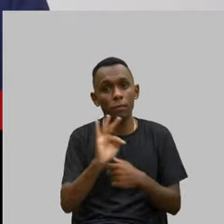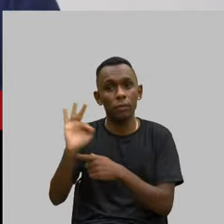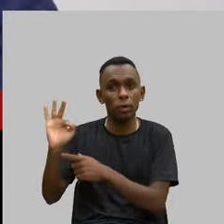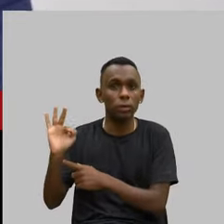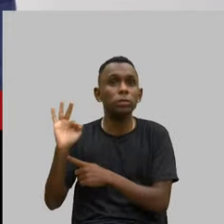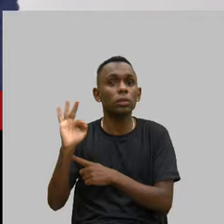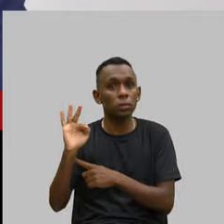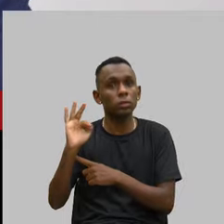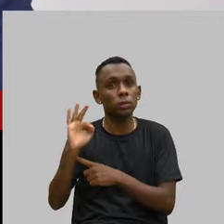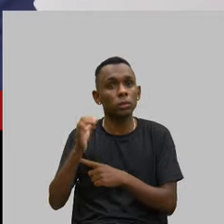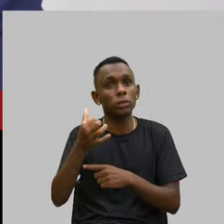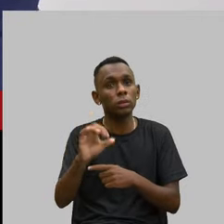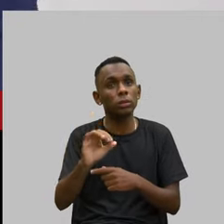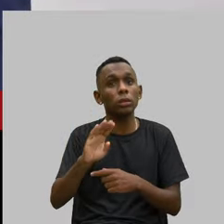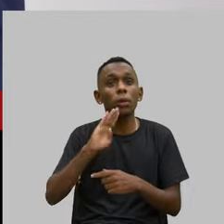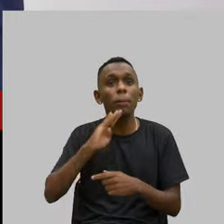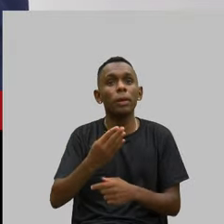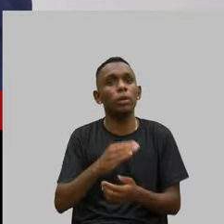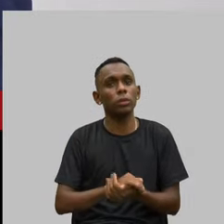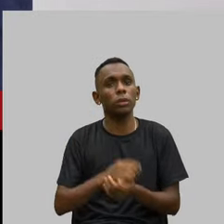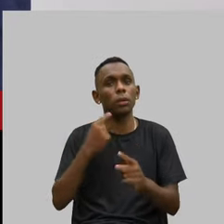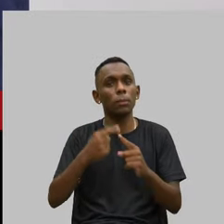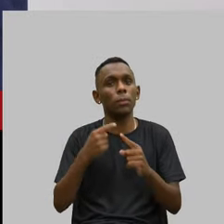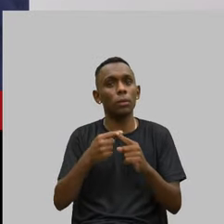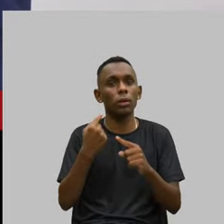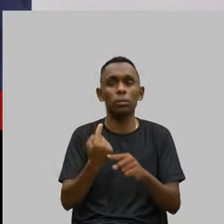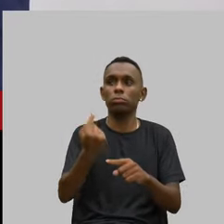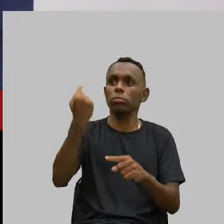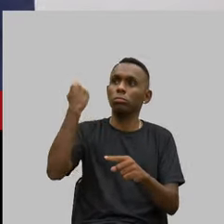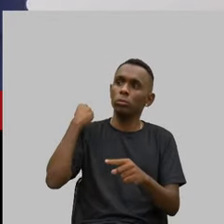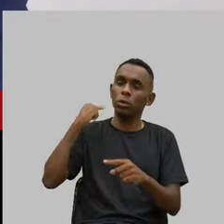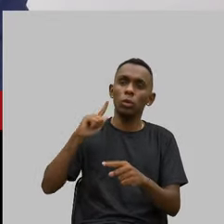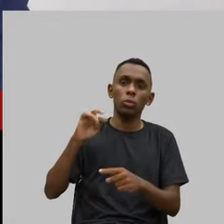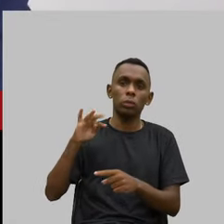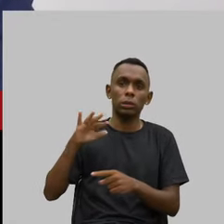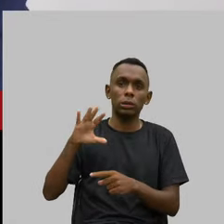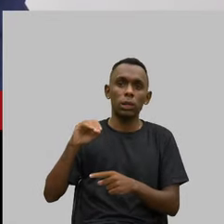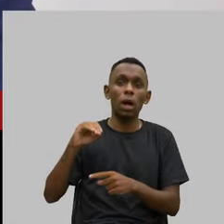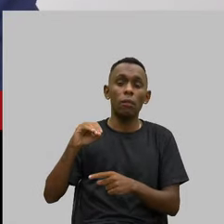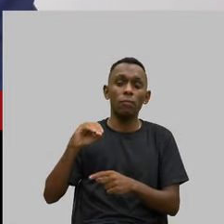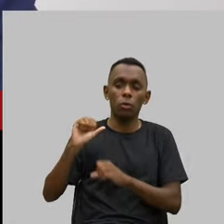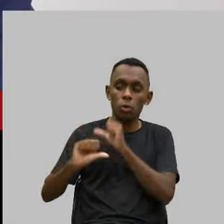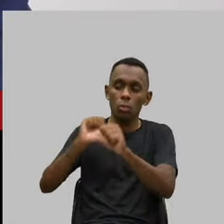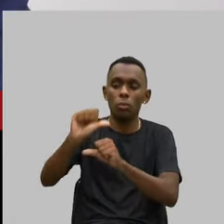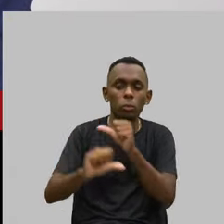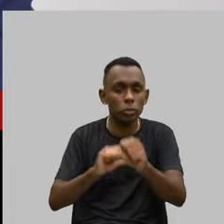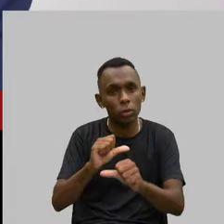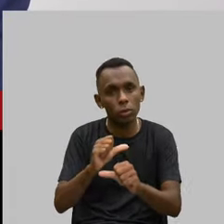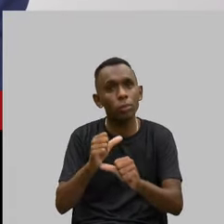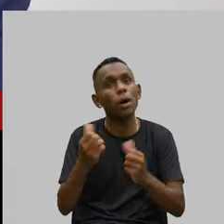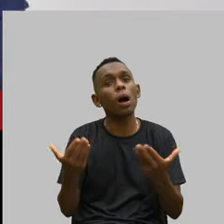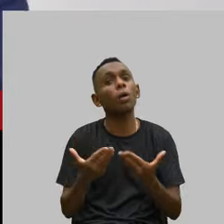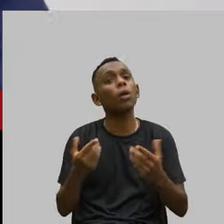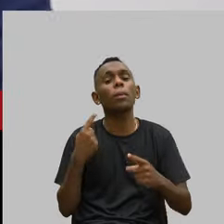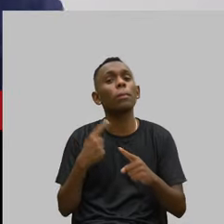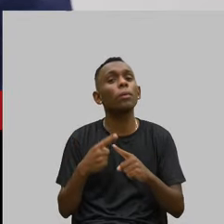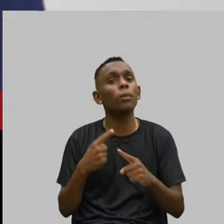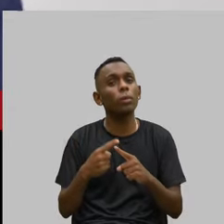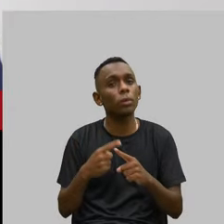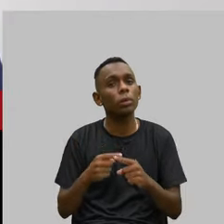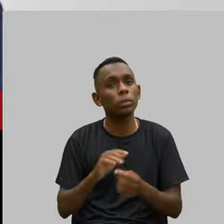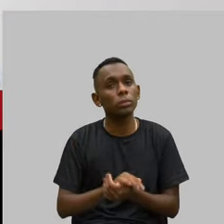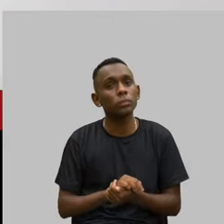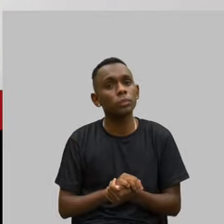codemig no valor de 60 B Por que que mudou com Gustavo Barbosa que era 20 pro mercado e 60 B pra Federação ELS estão